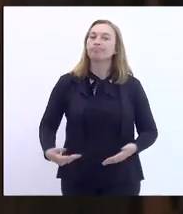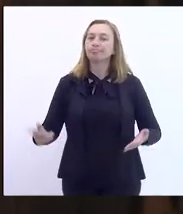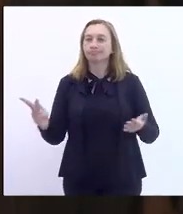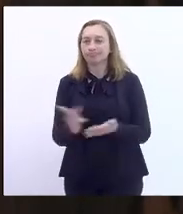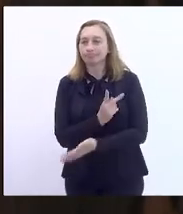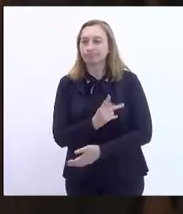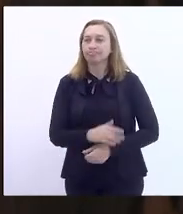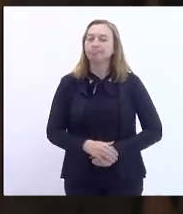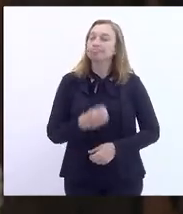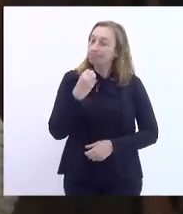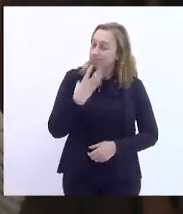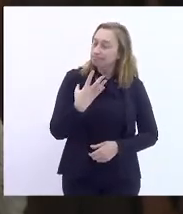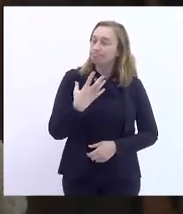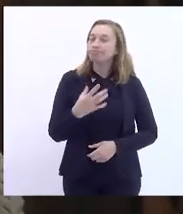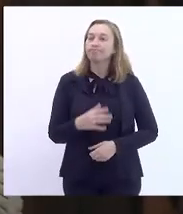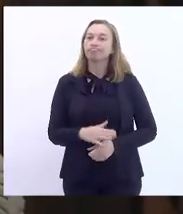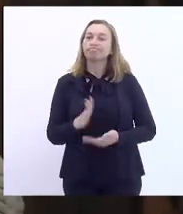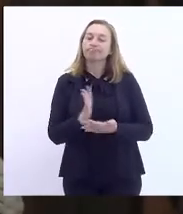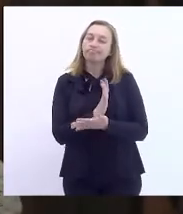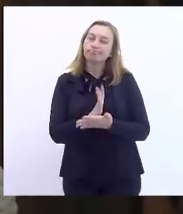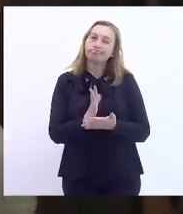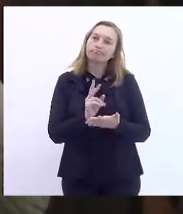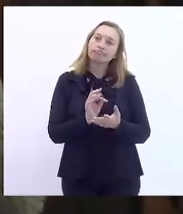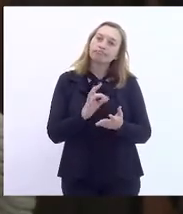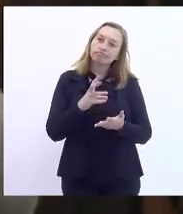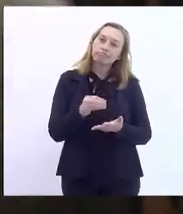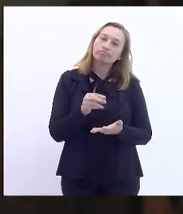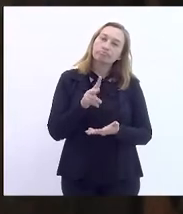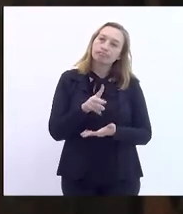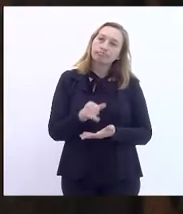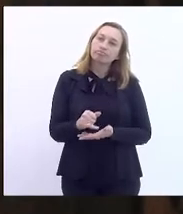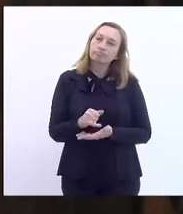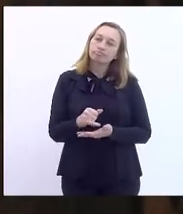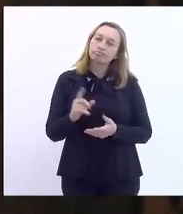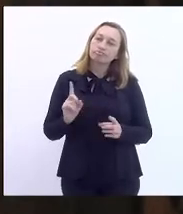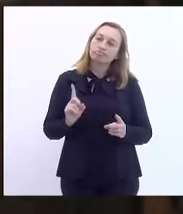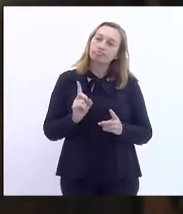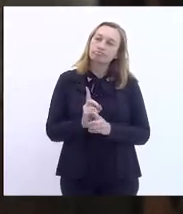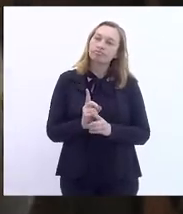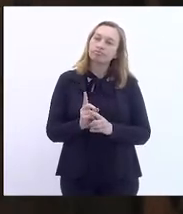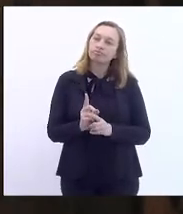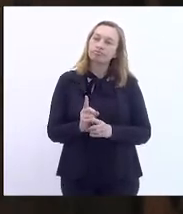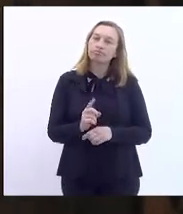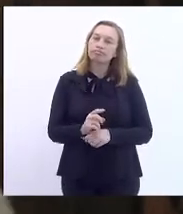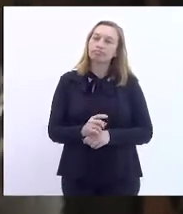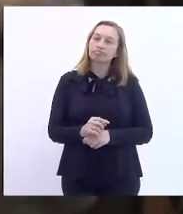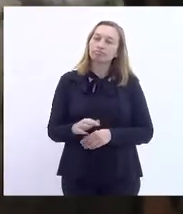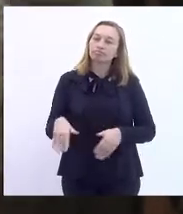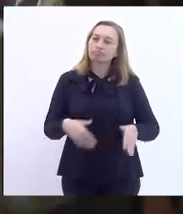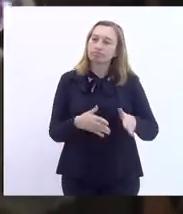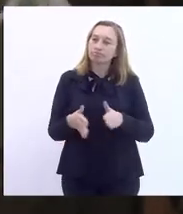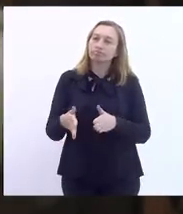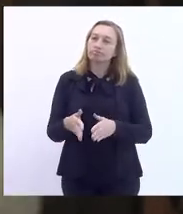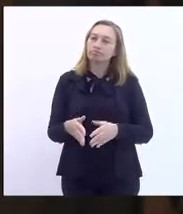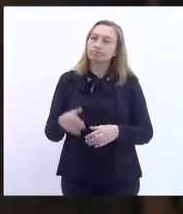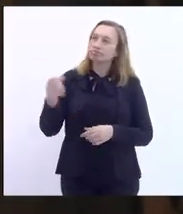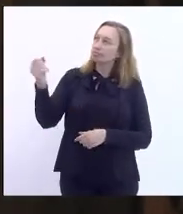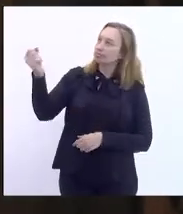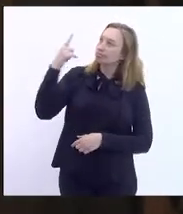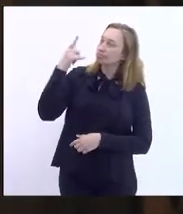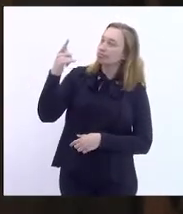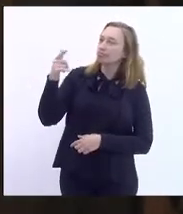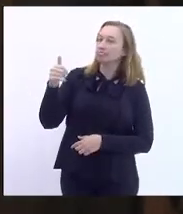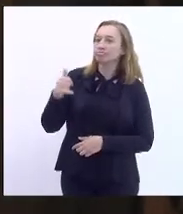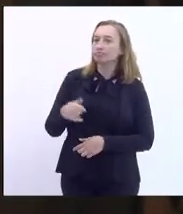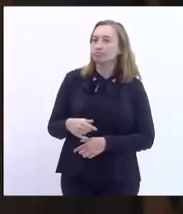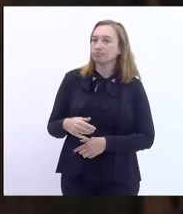acontece que bom que a gente apesar de tudo vai encontrando luz do sol até entre um pouquinho aqui nesse